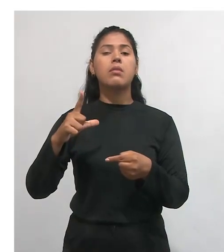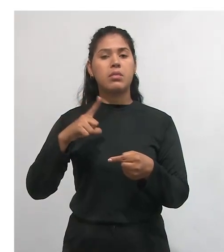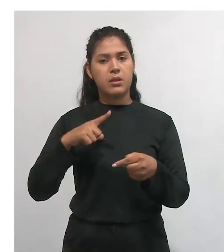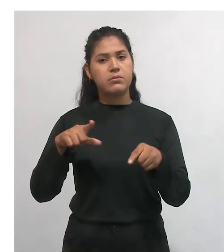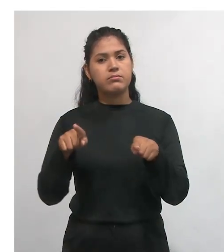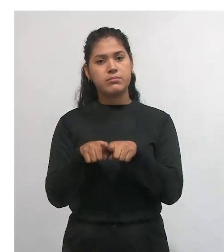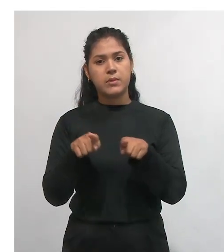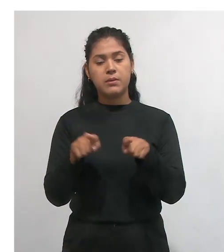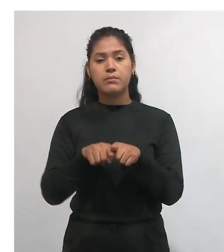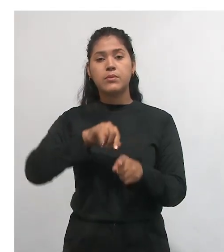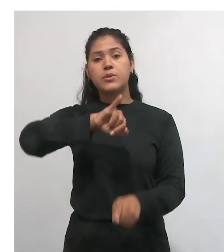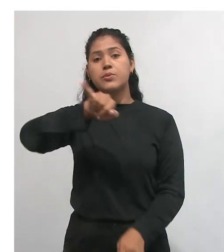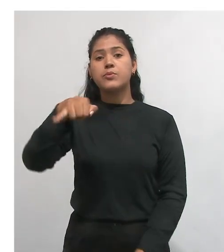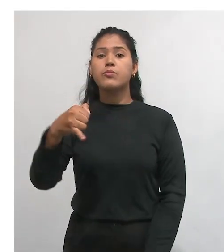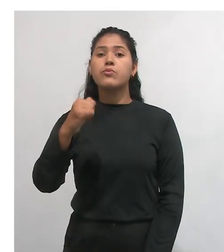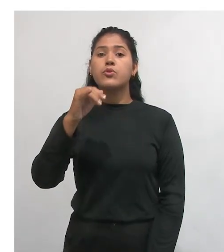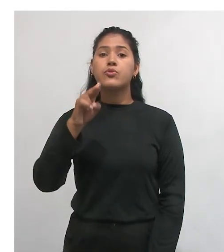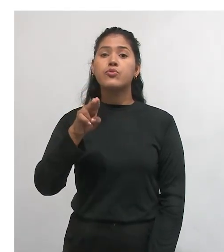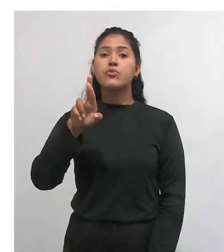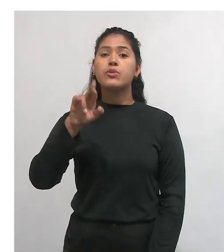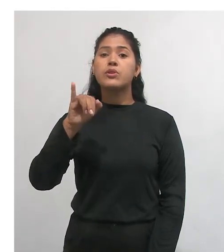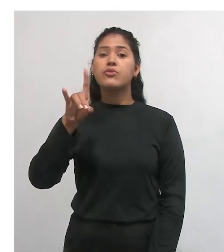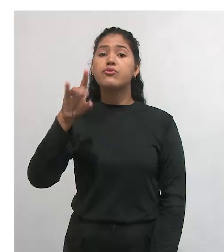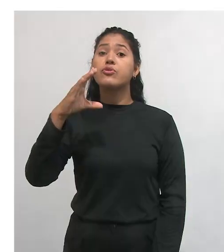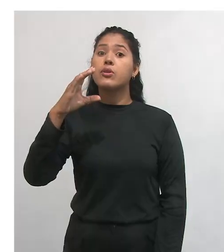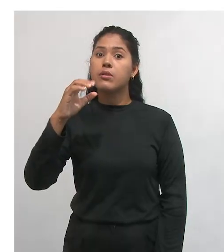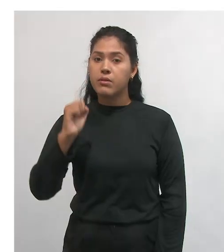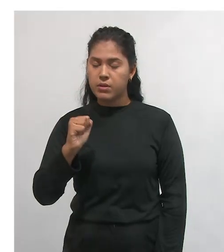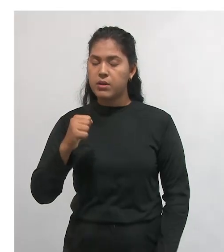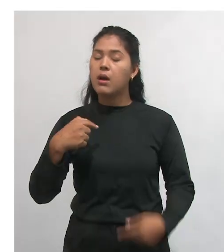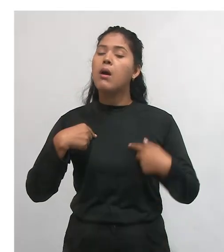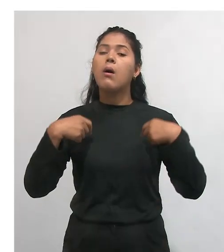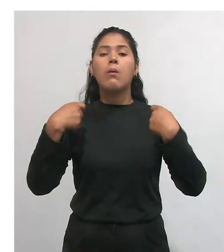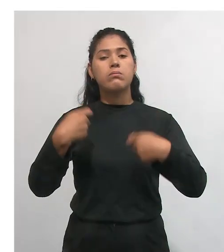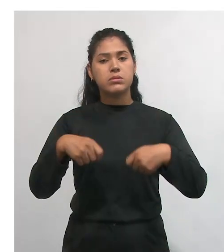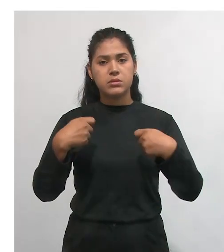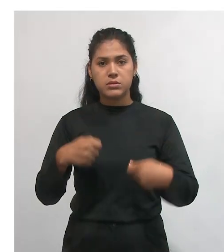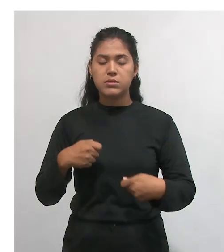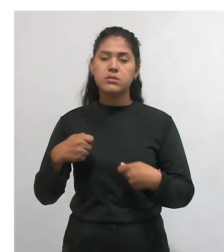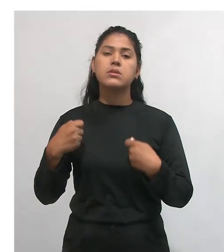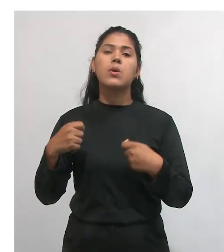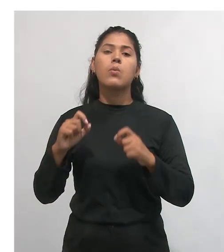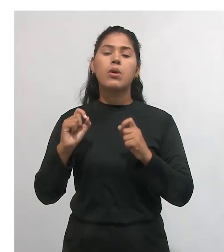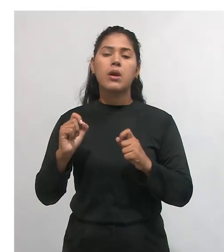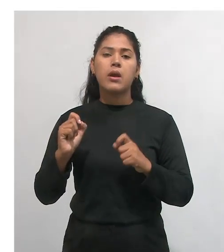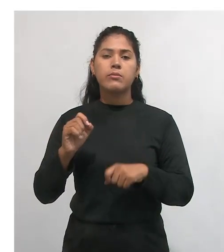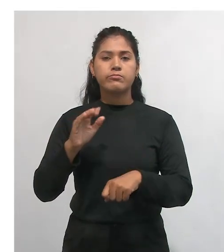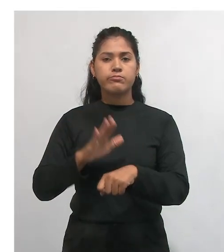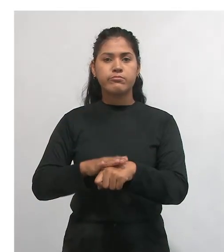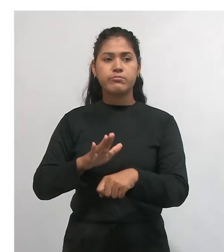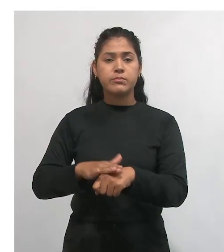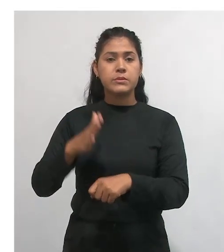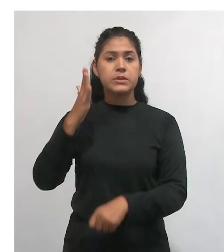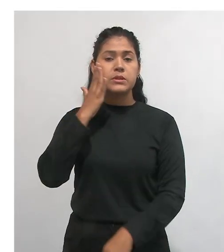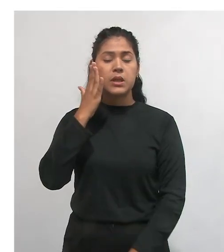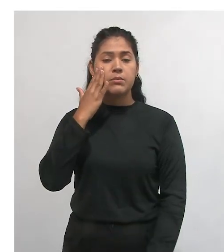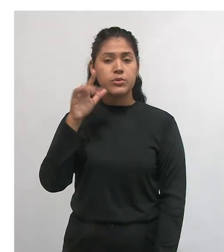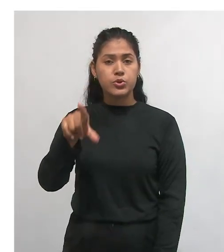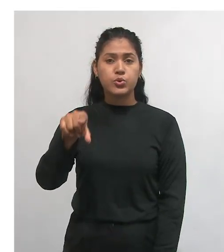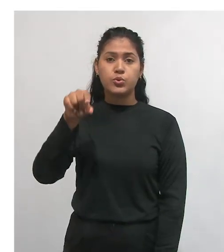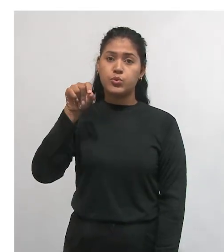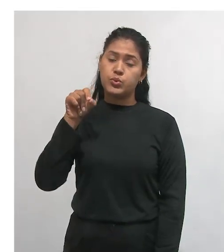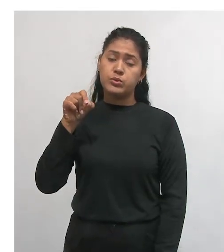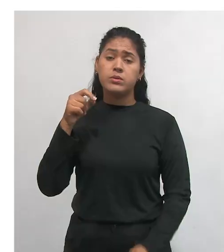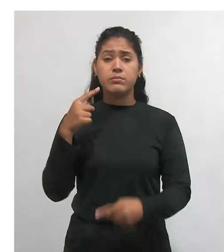e precisa de consenso. Então, 2 coisinhas aí, né? Sobre uma relação jurídica, porque é uma forma,